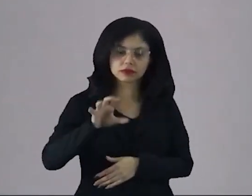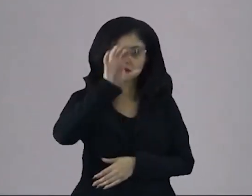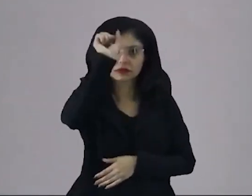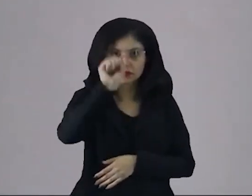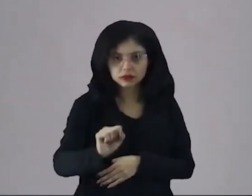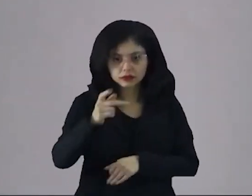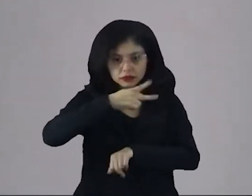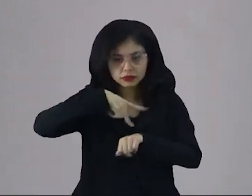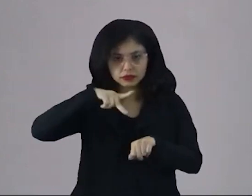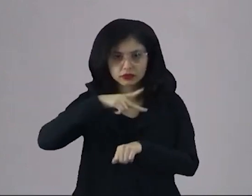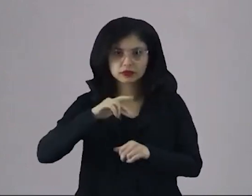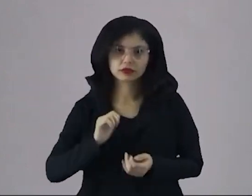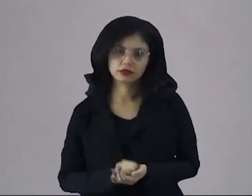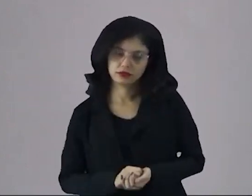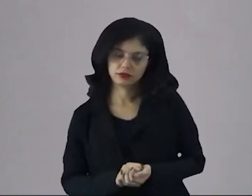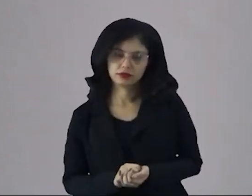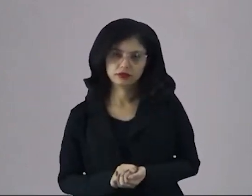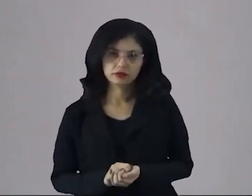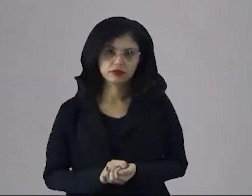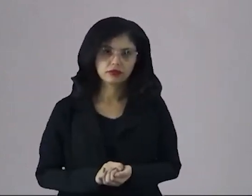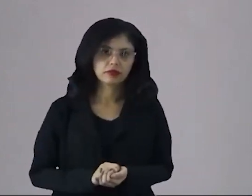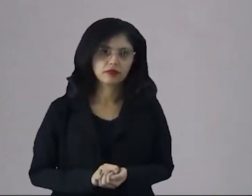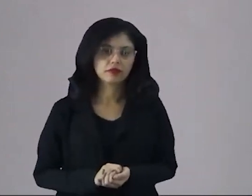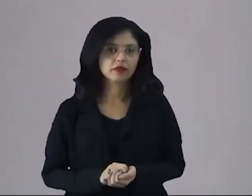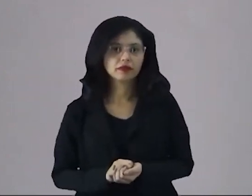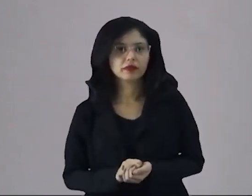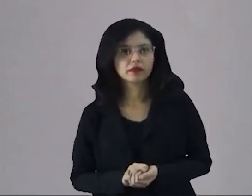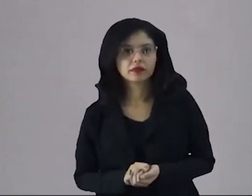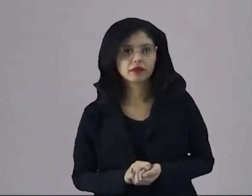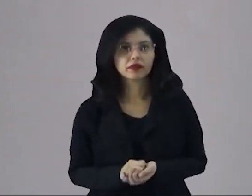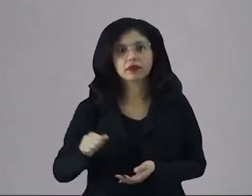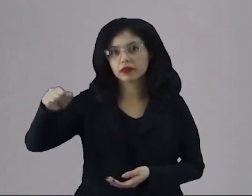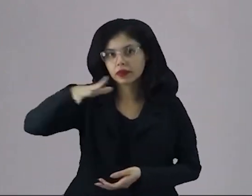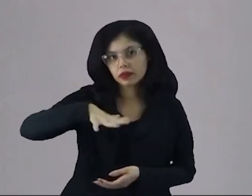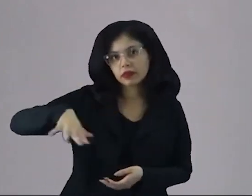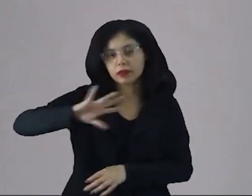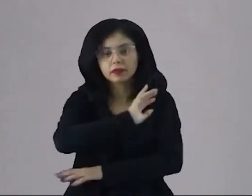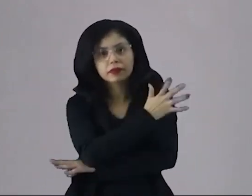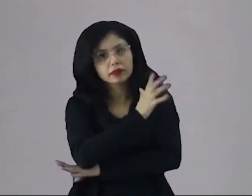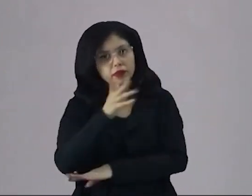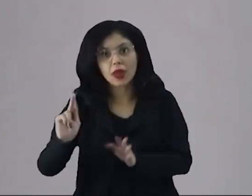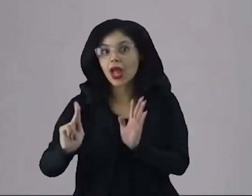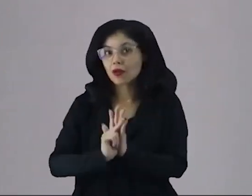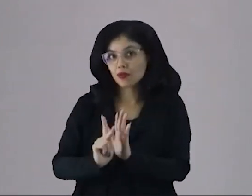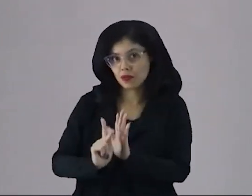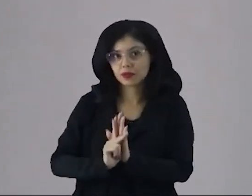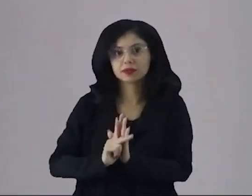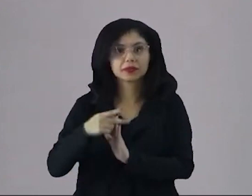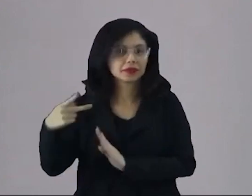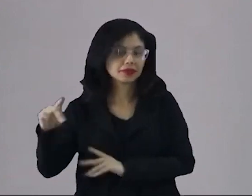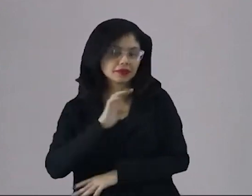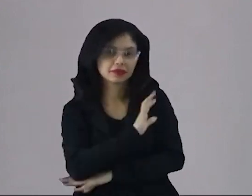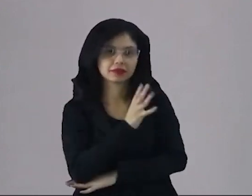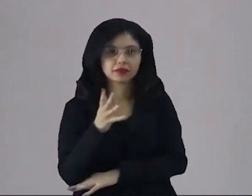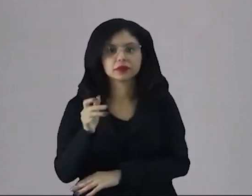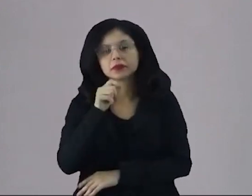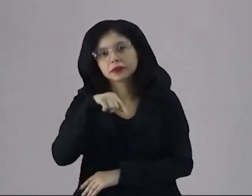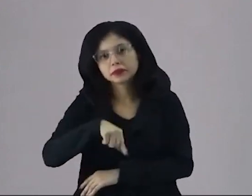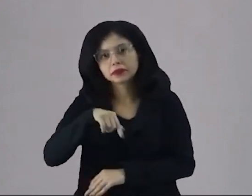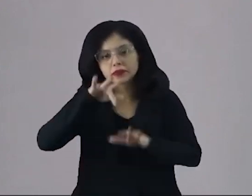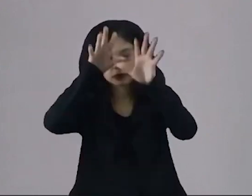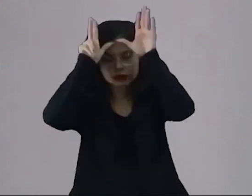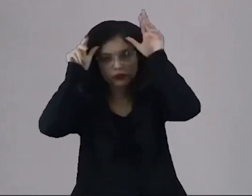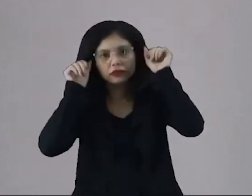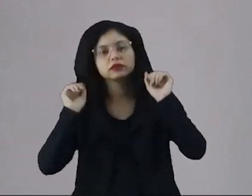do país, os campos sulinos, eles são campos naturais. Aqui no Acre,